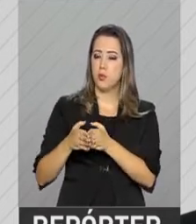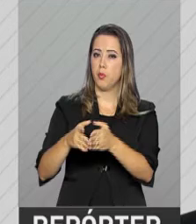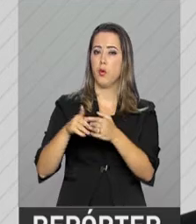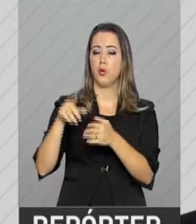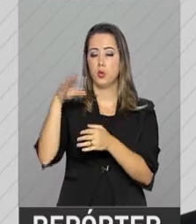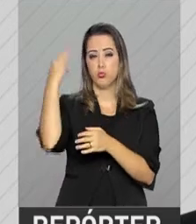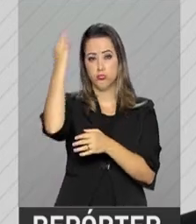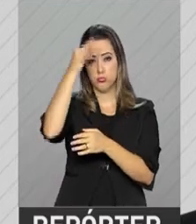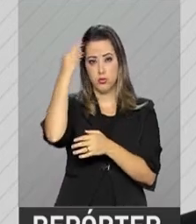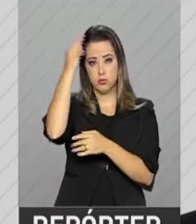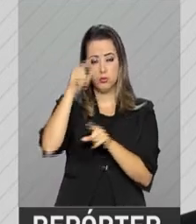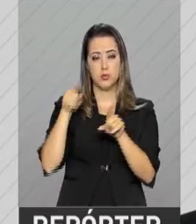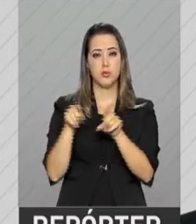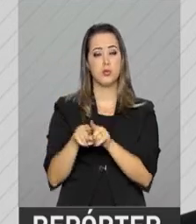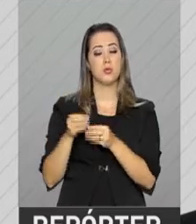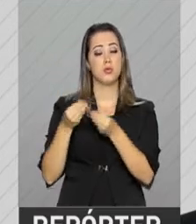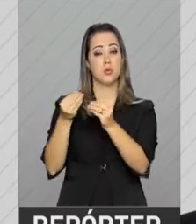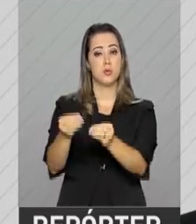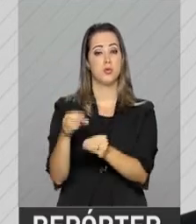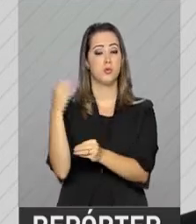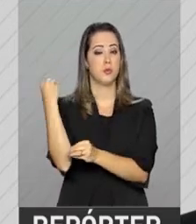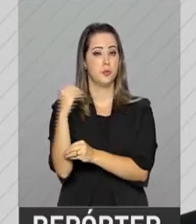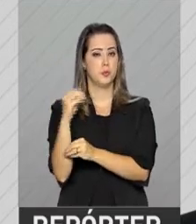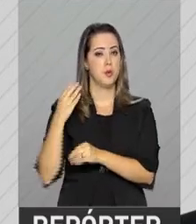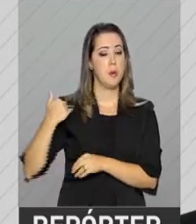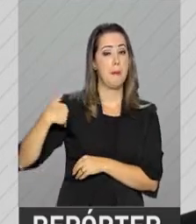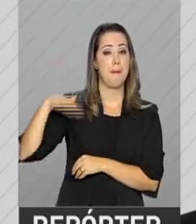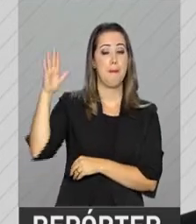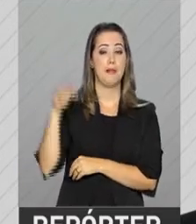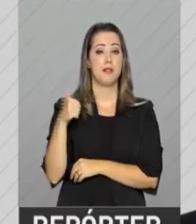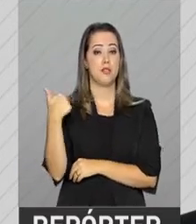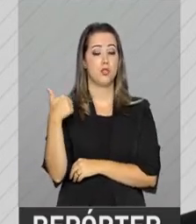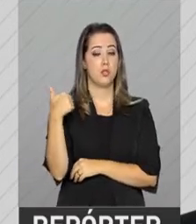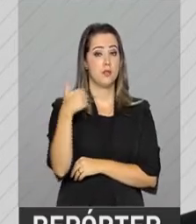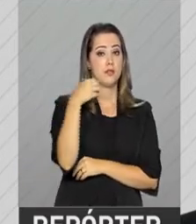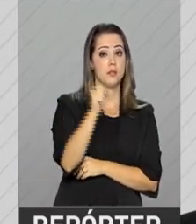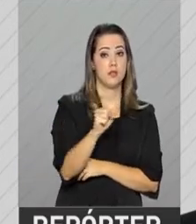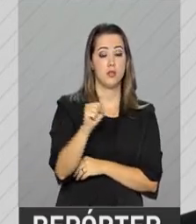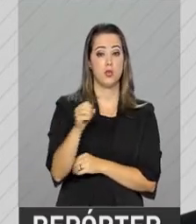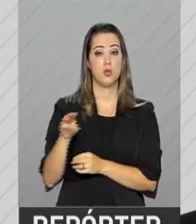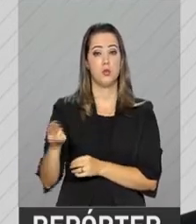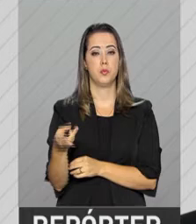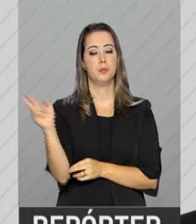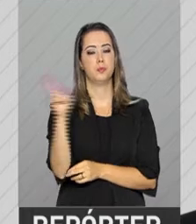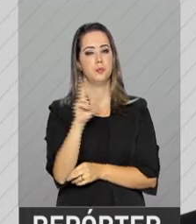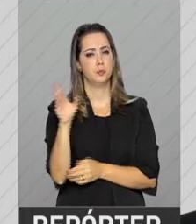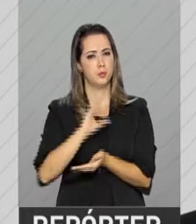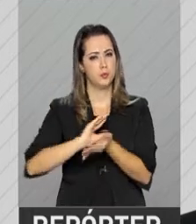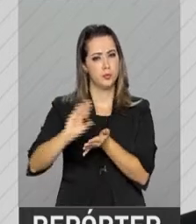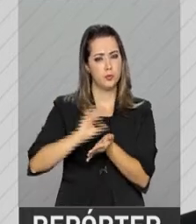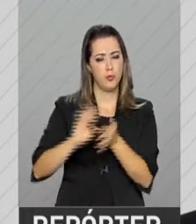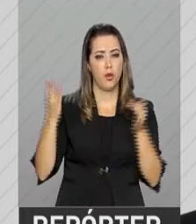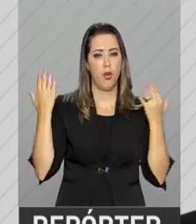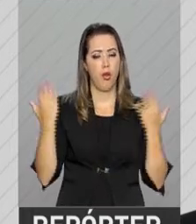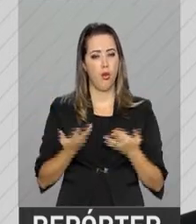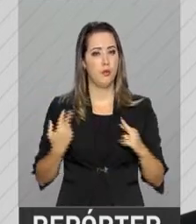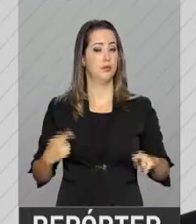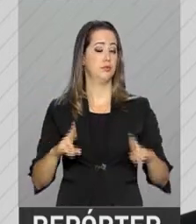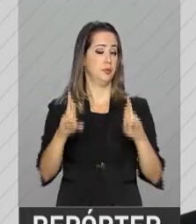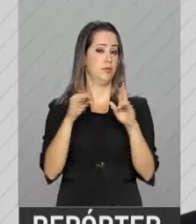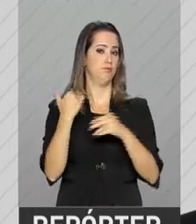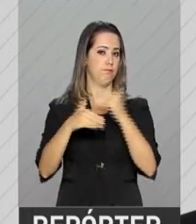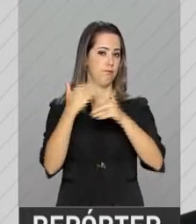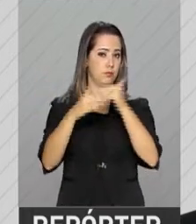entregues em outubro foram mais de 118 milhões em investimentos agora espera se um aumento